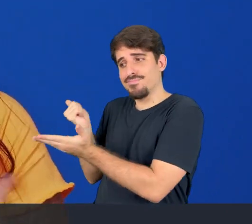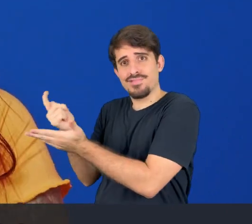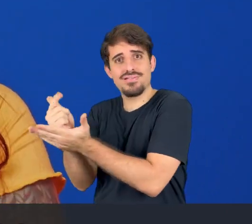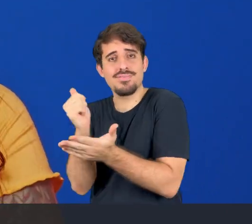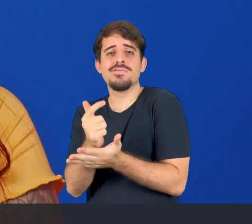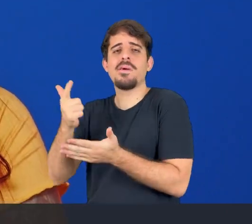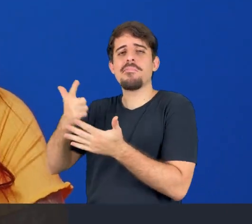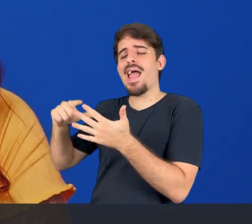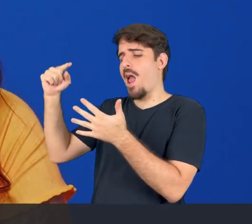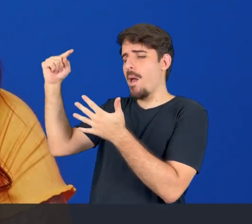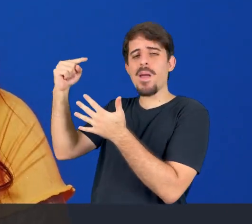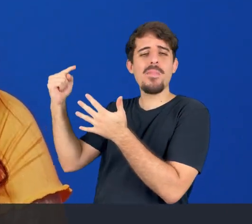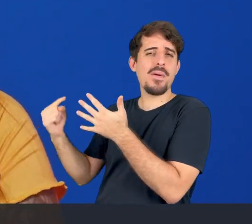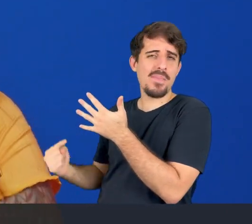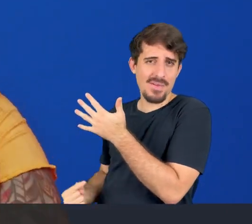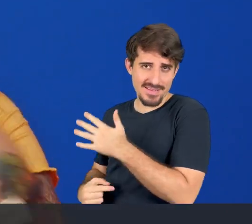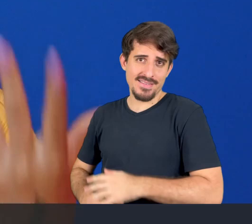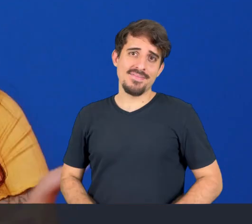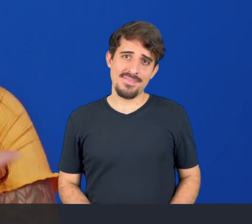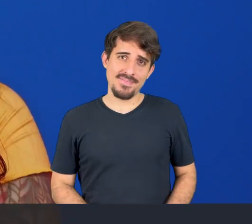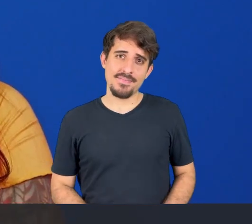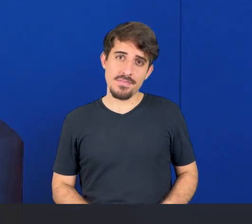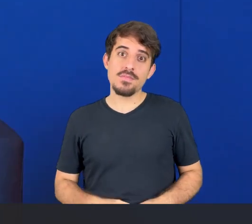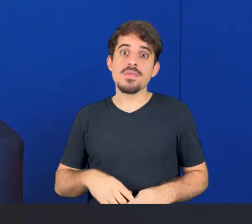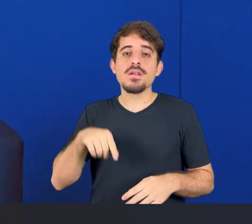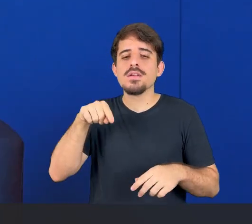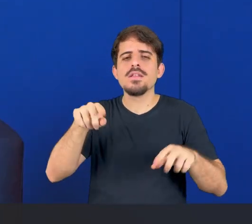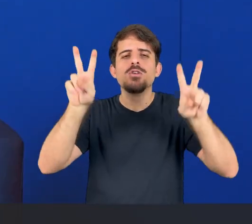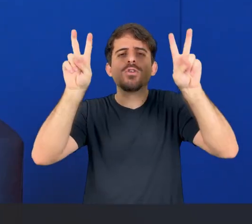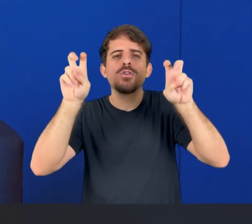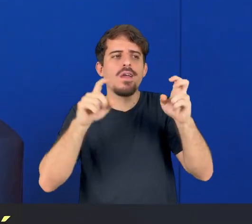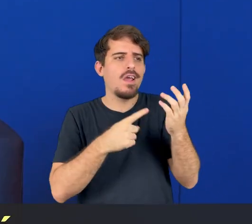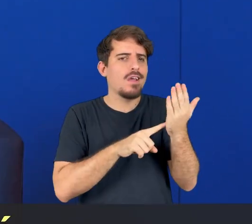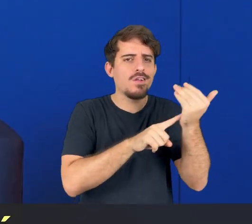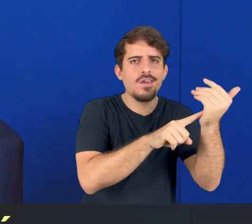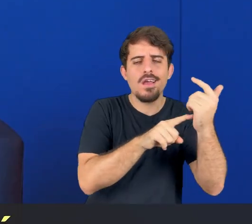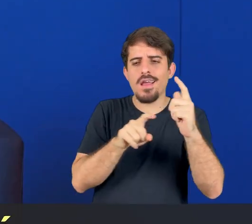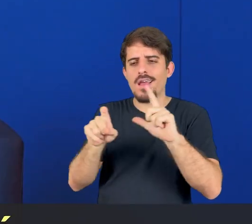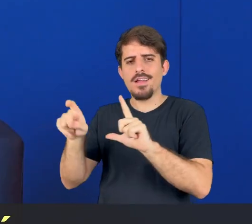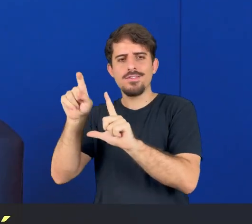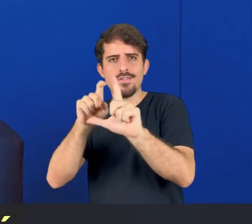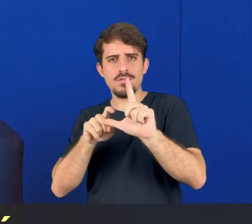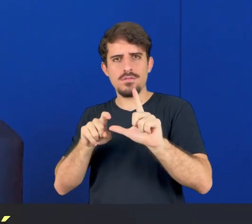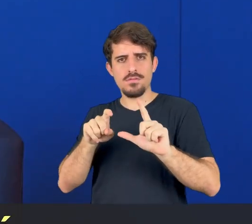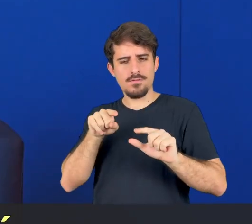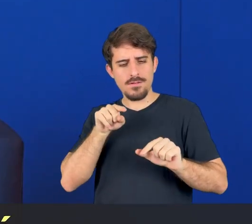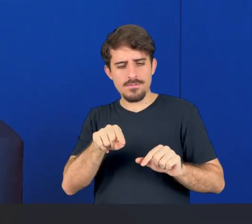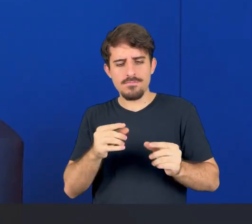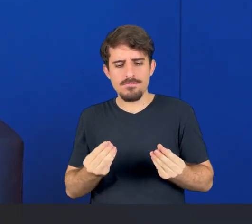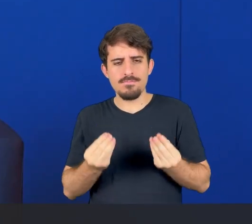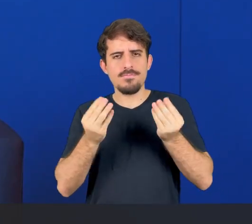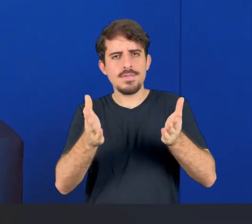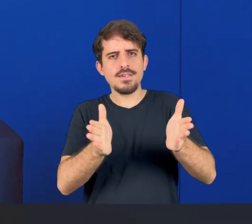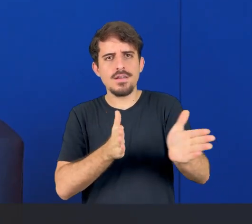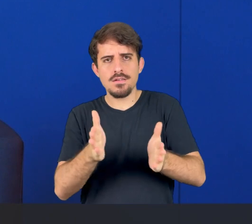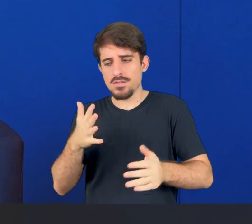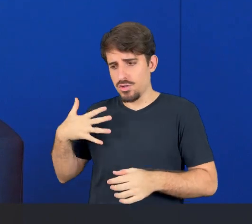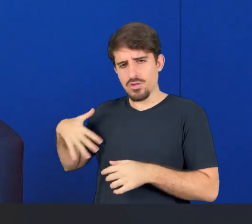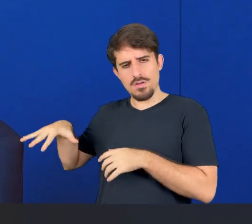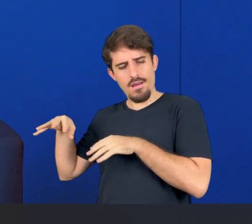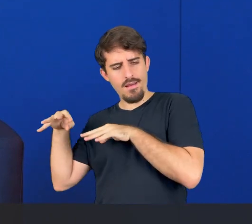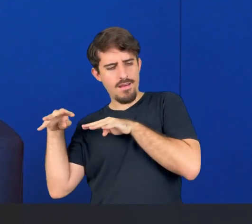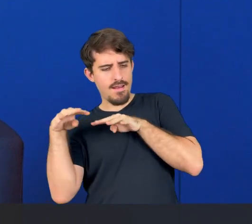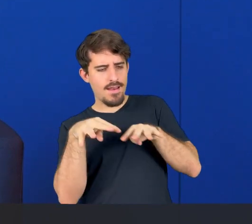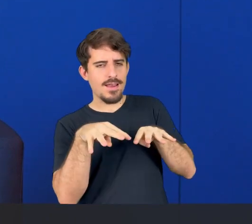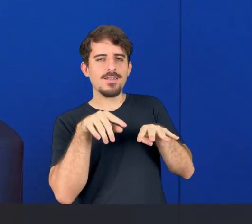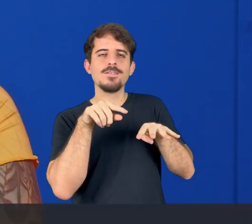somos públicos consumidores, ainda até mais. A questão do meio digital, da tecnologia, é o que traz mais